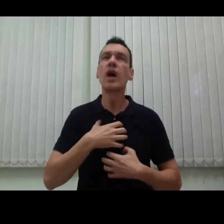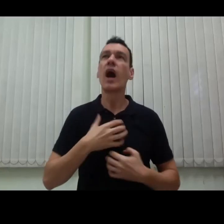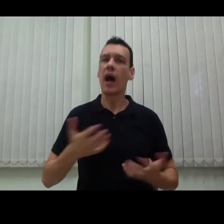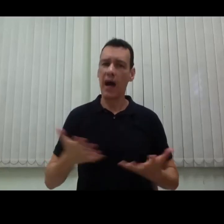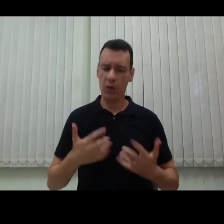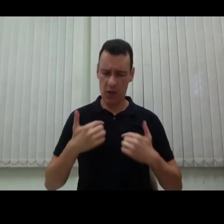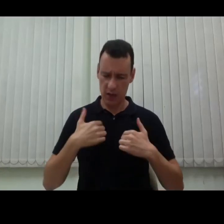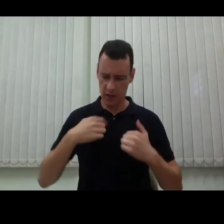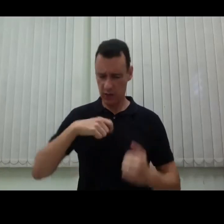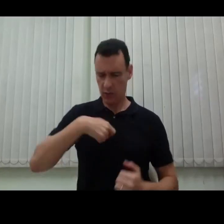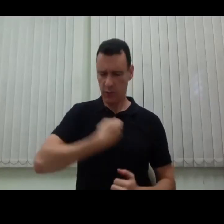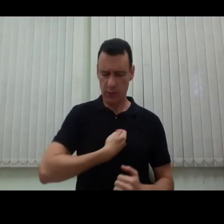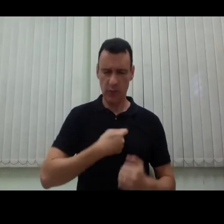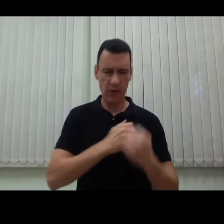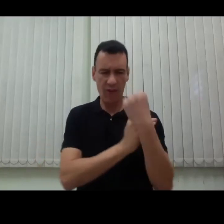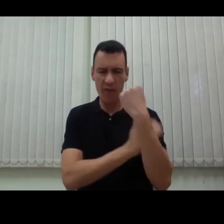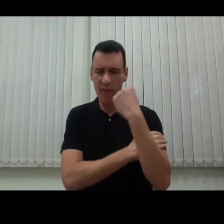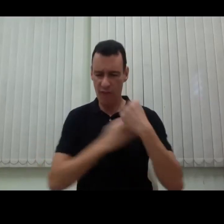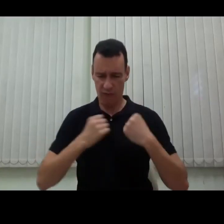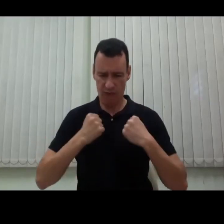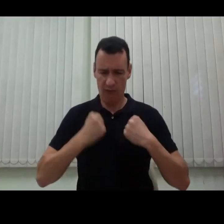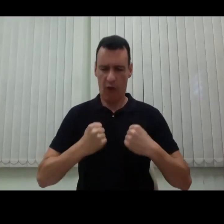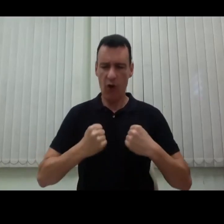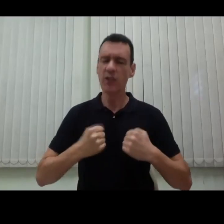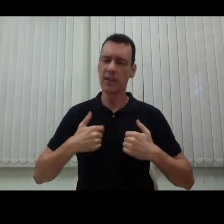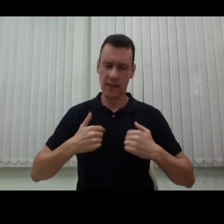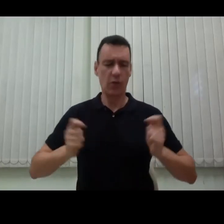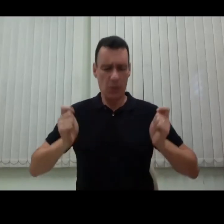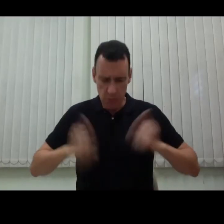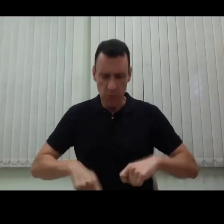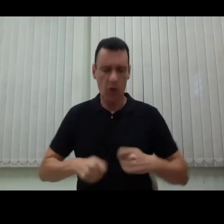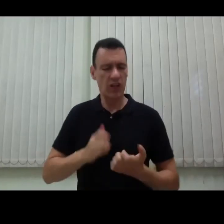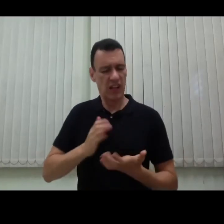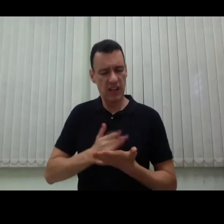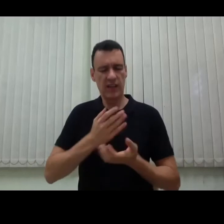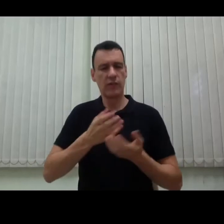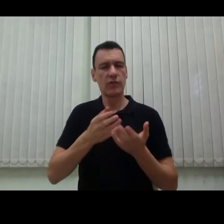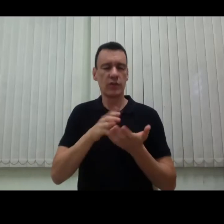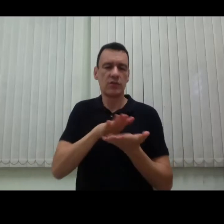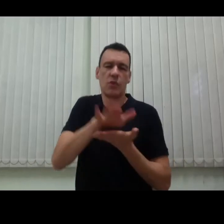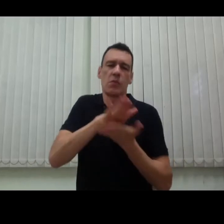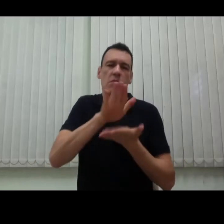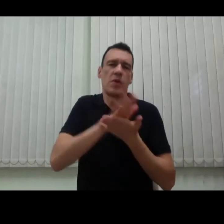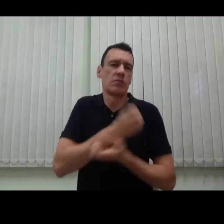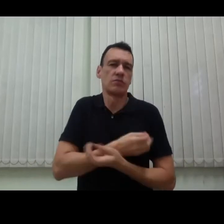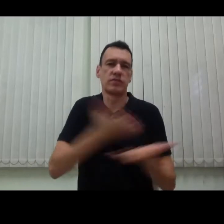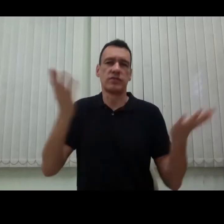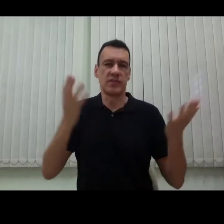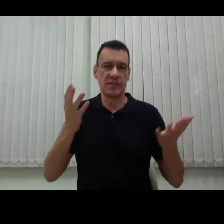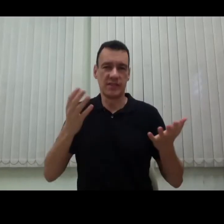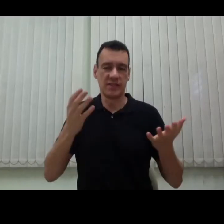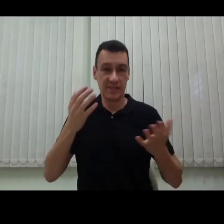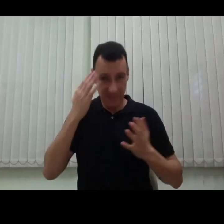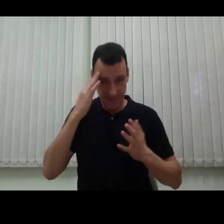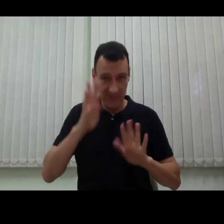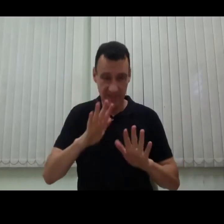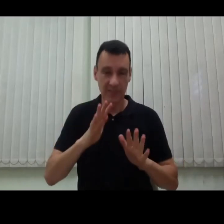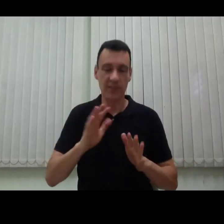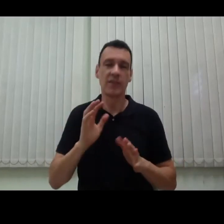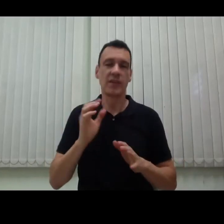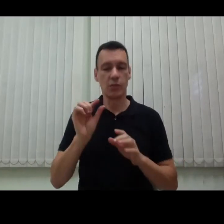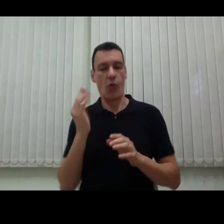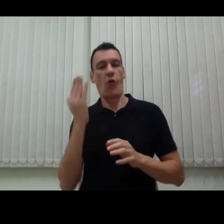e pronta para publicar, né? Eu acho importante dizer isso porque o processo